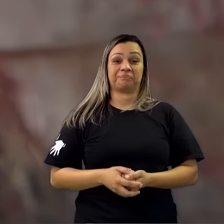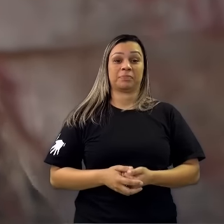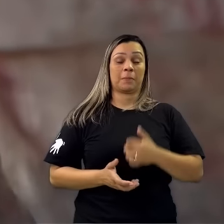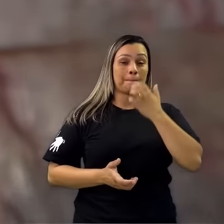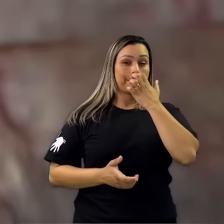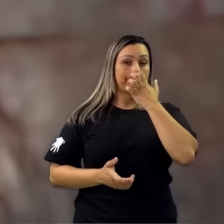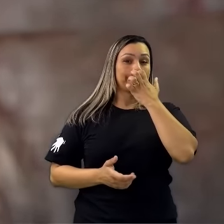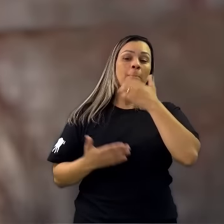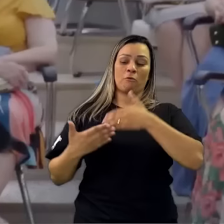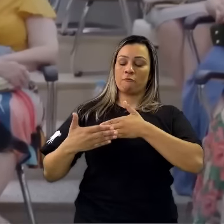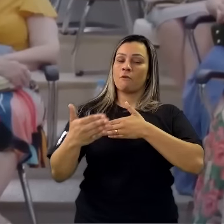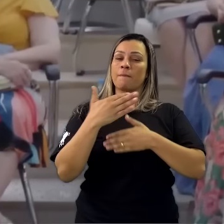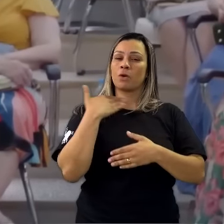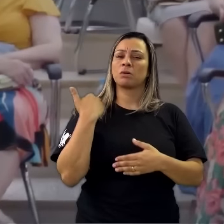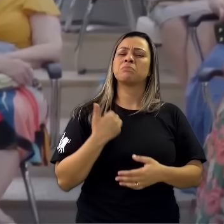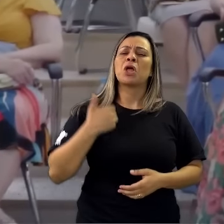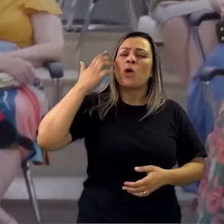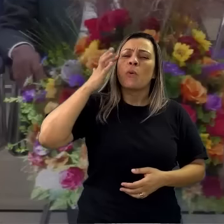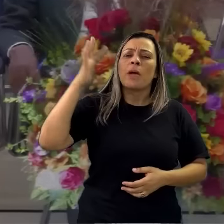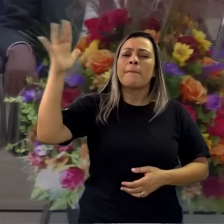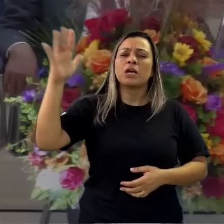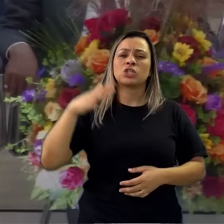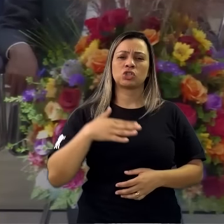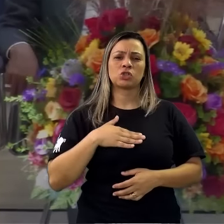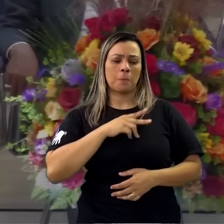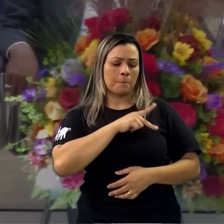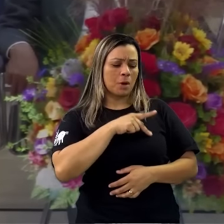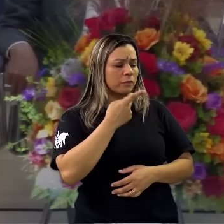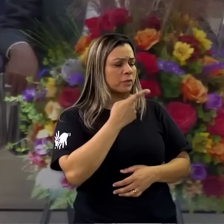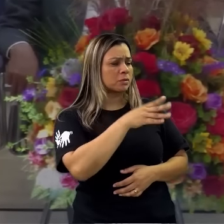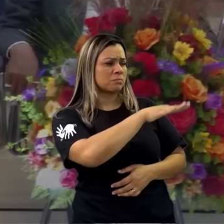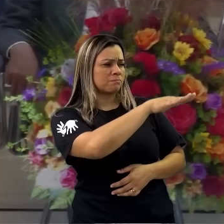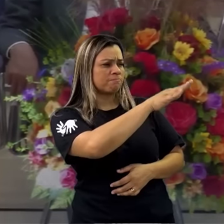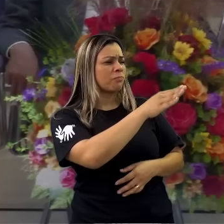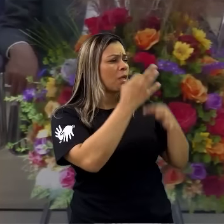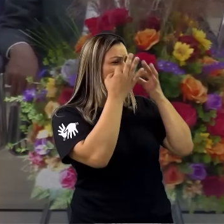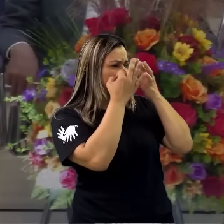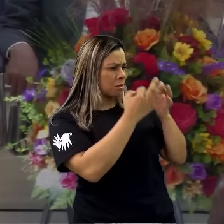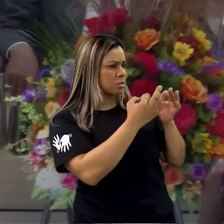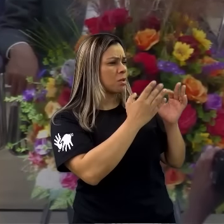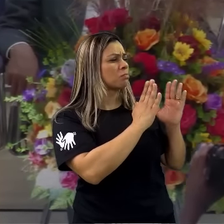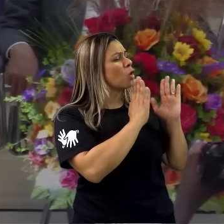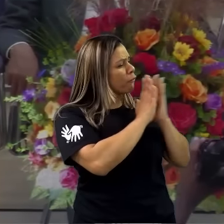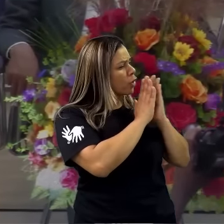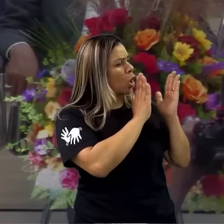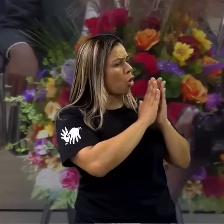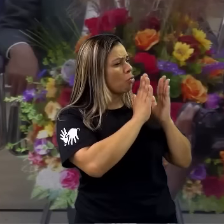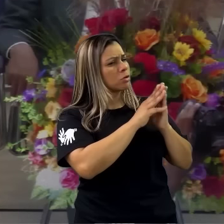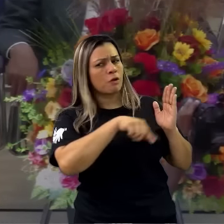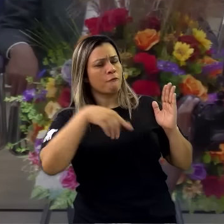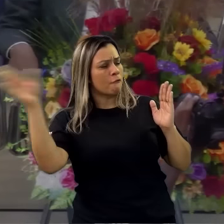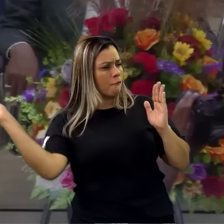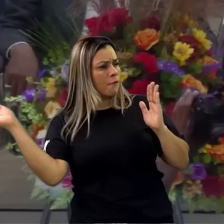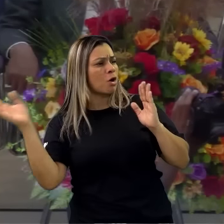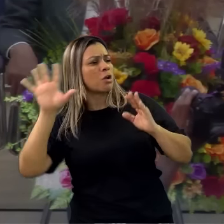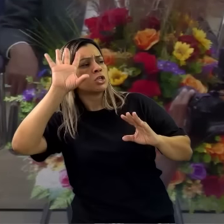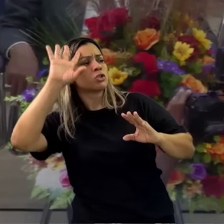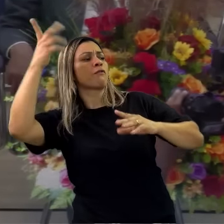eu fico imaginando o Paulo dizendo assim pros irmão fique em espírito de oração que eu vou ali fora resolver um negócio rapidinho eu já volto para concluir o texto